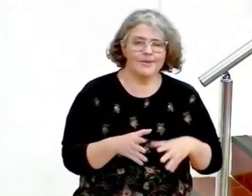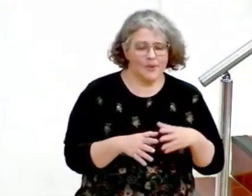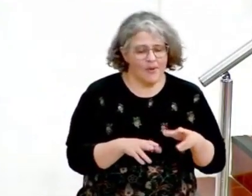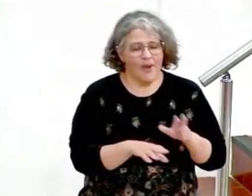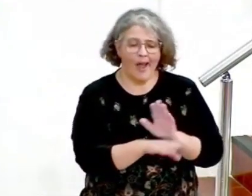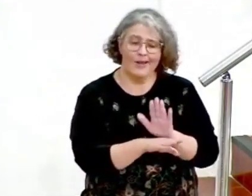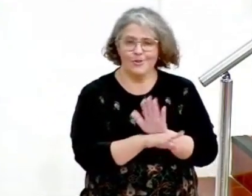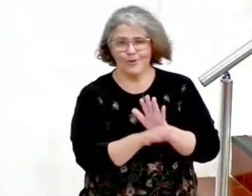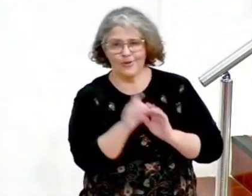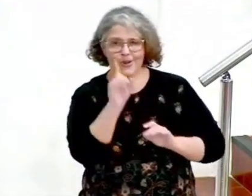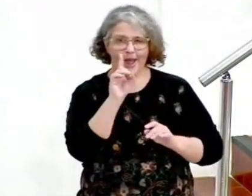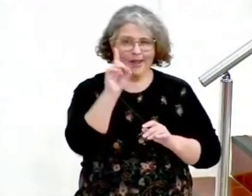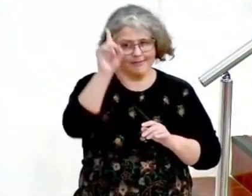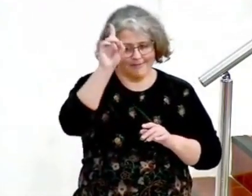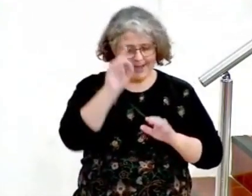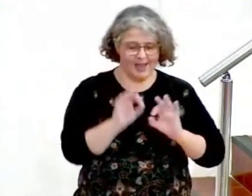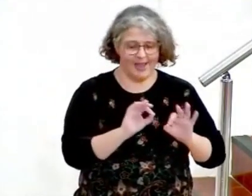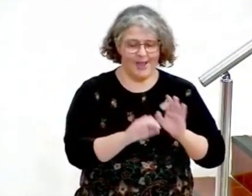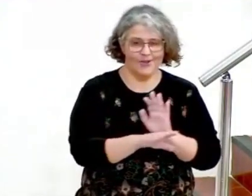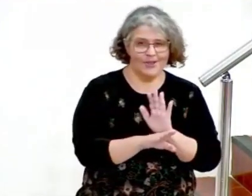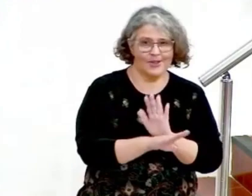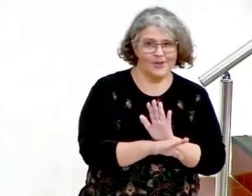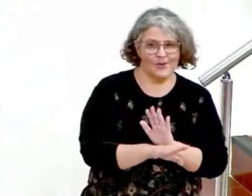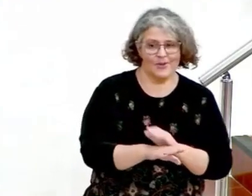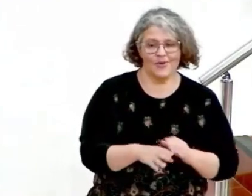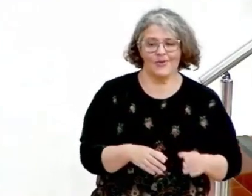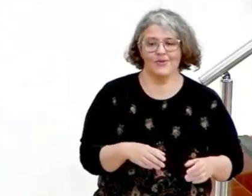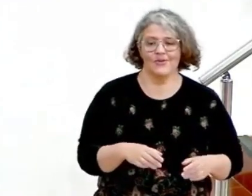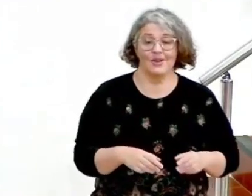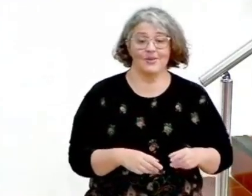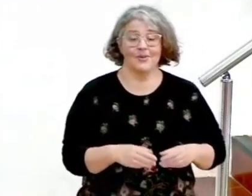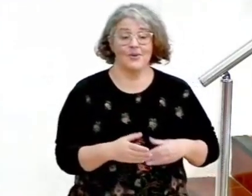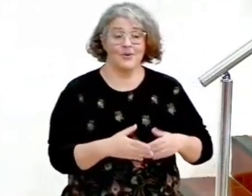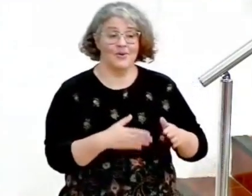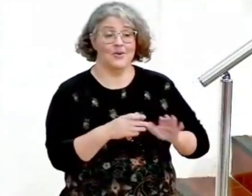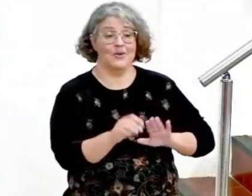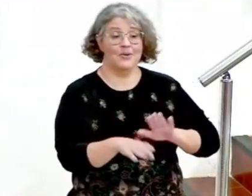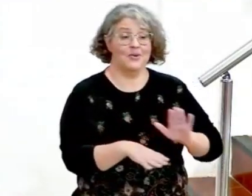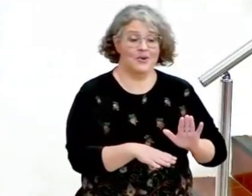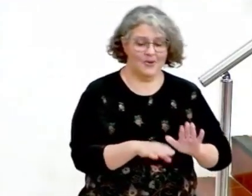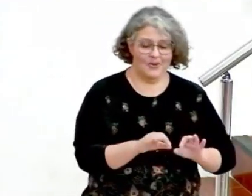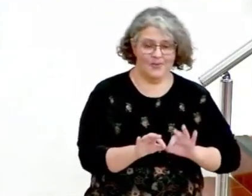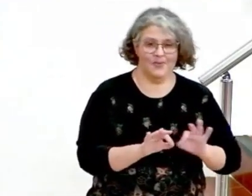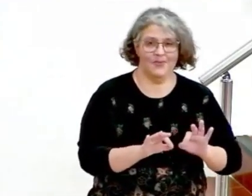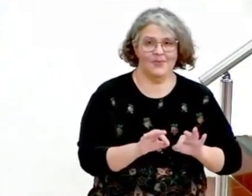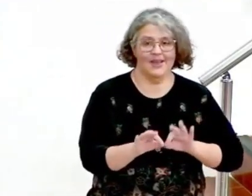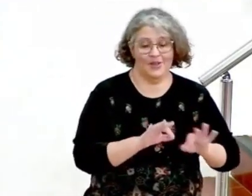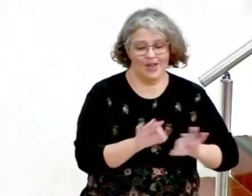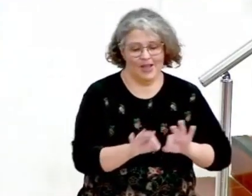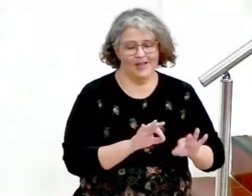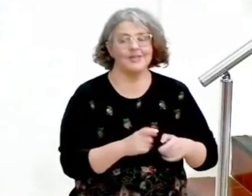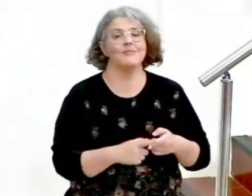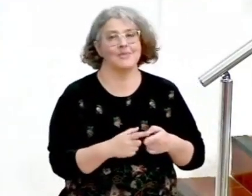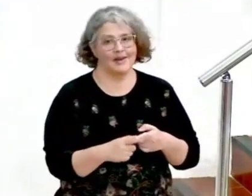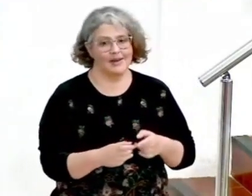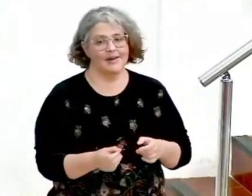diferente. Ele não falou, ele tentou agir para resolver algo que Deus havia prometido, e deu ruim.